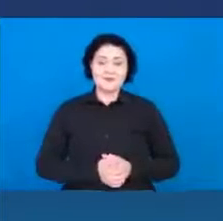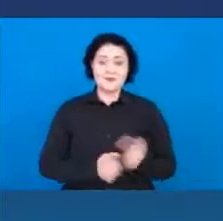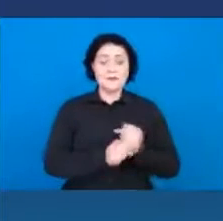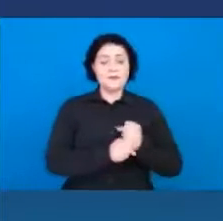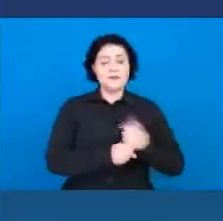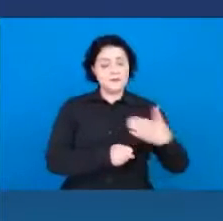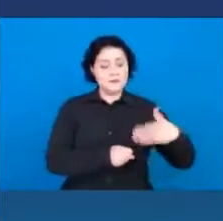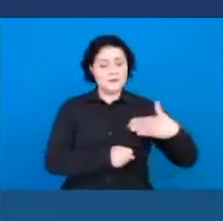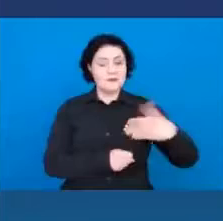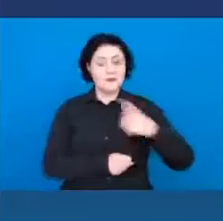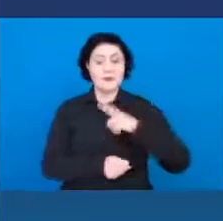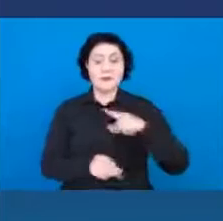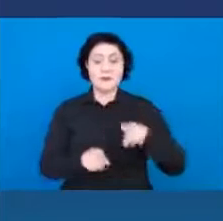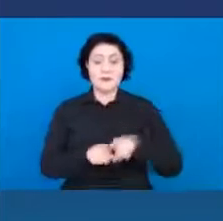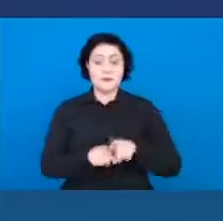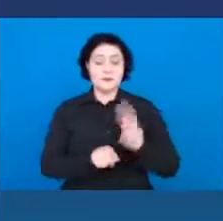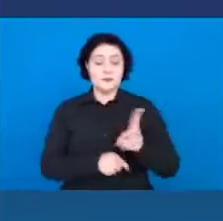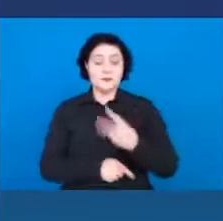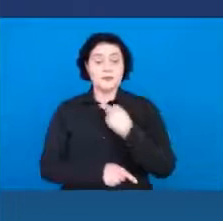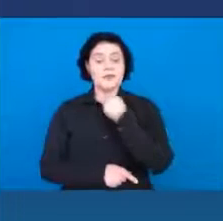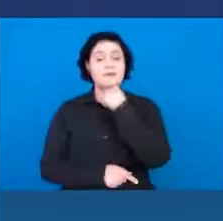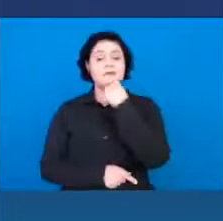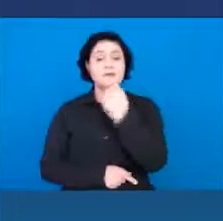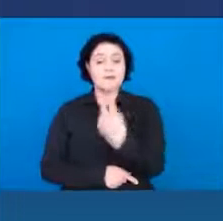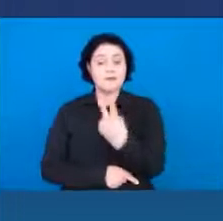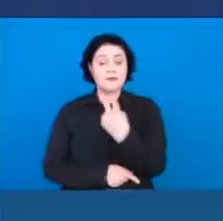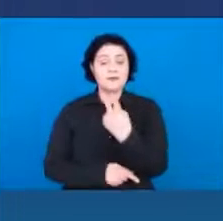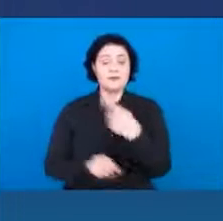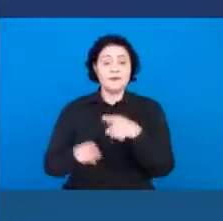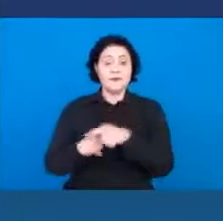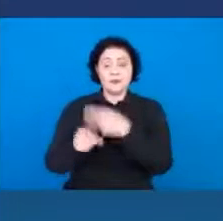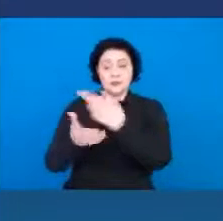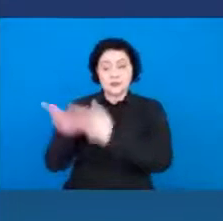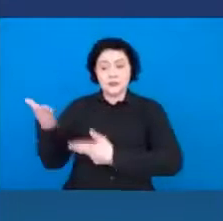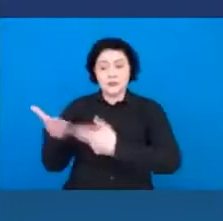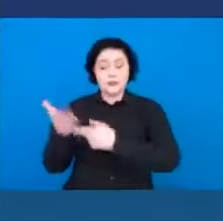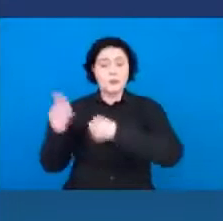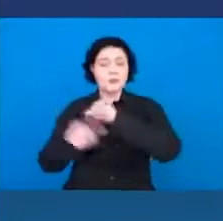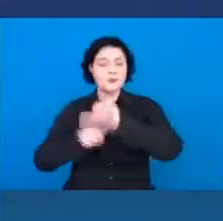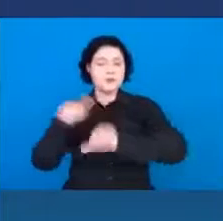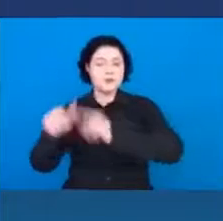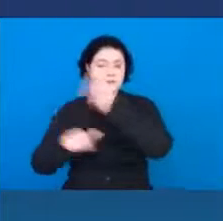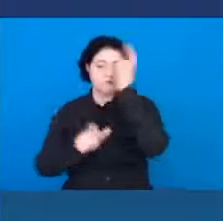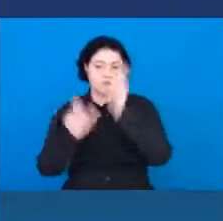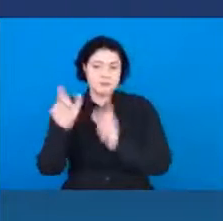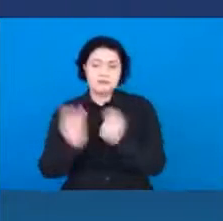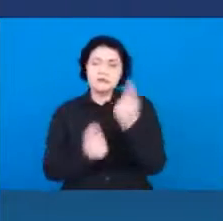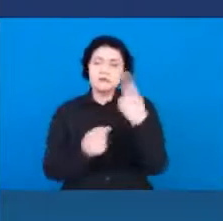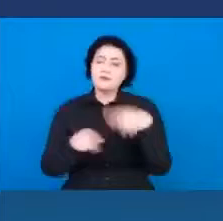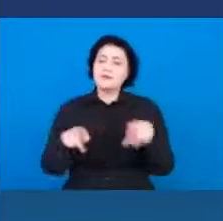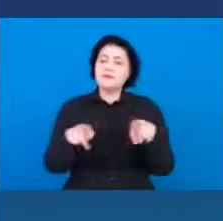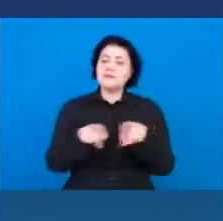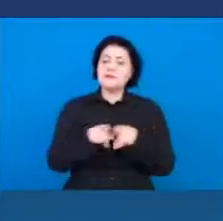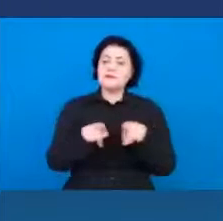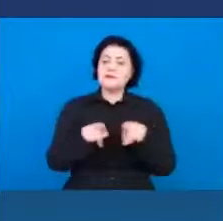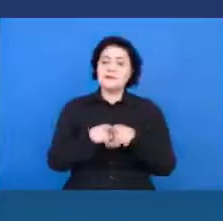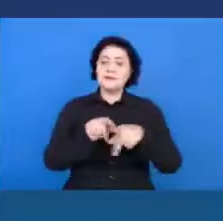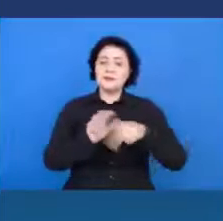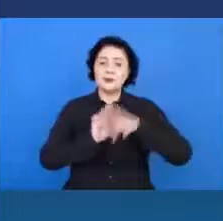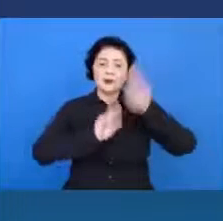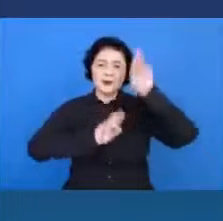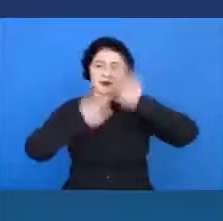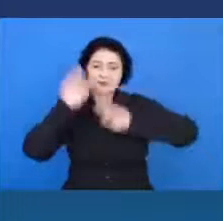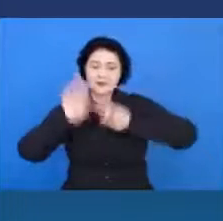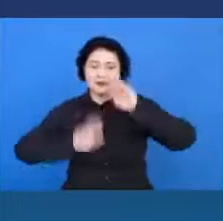anos manteve-se o locutor o corpo de redatores sofreu algumas alterações também a dos revisores e